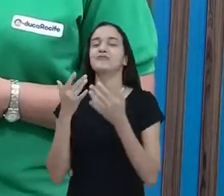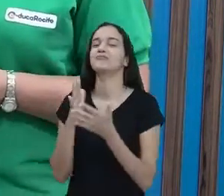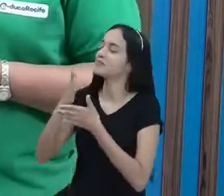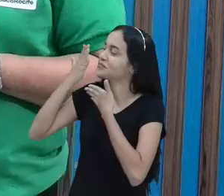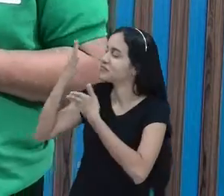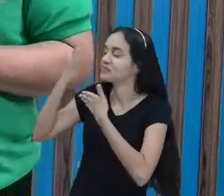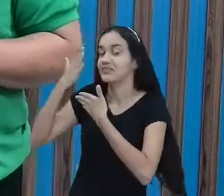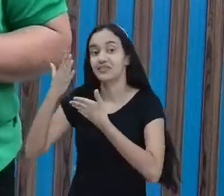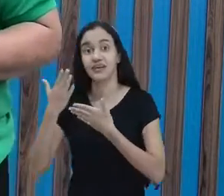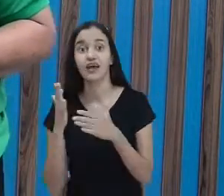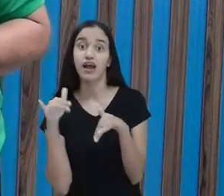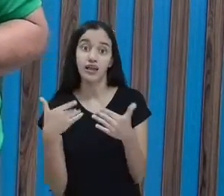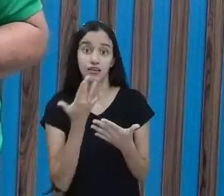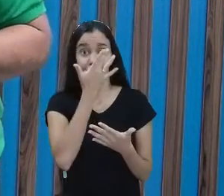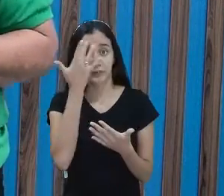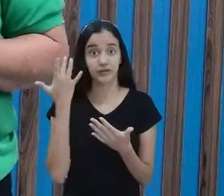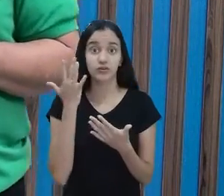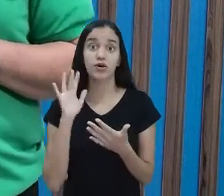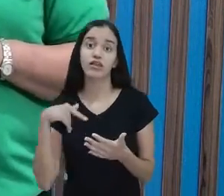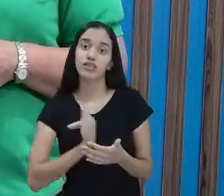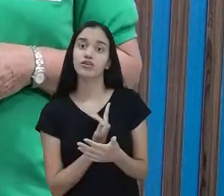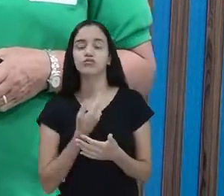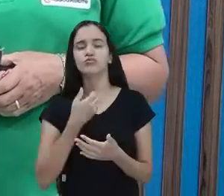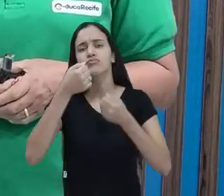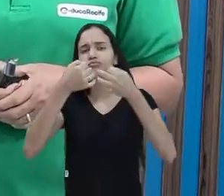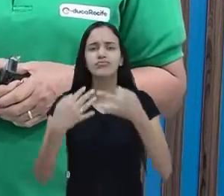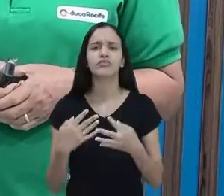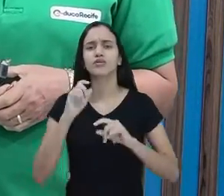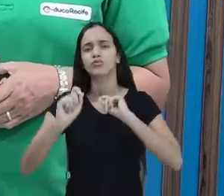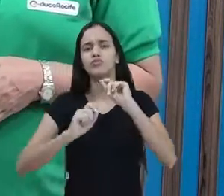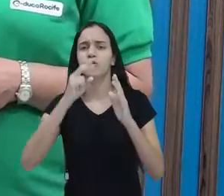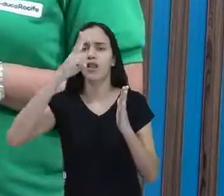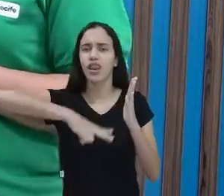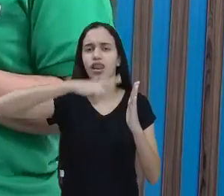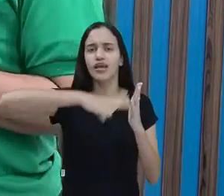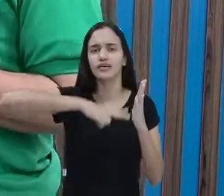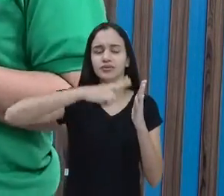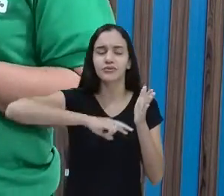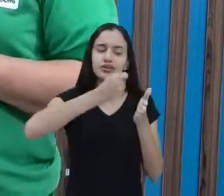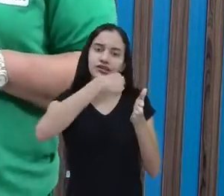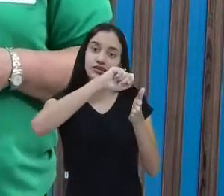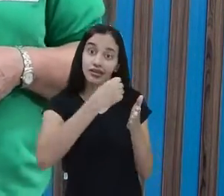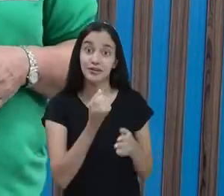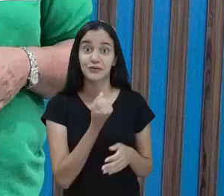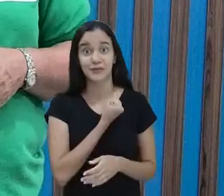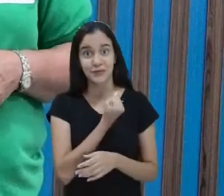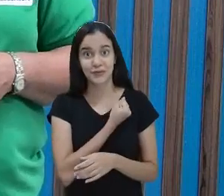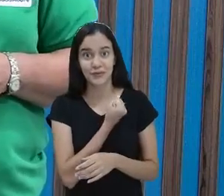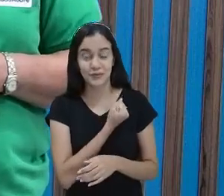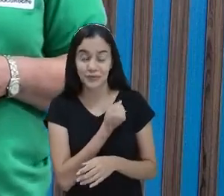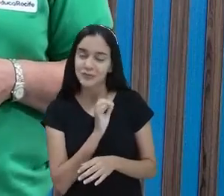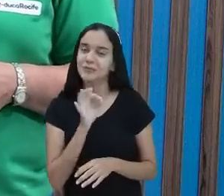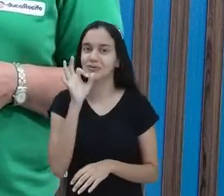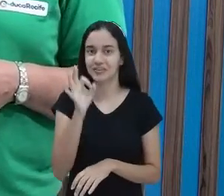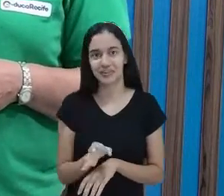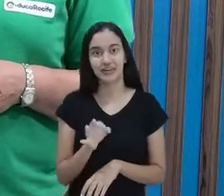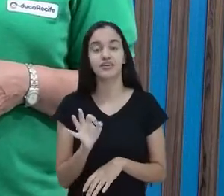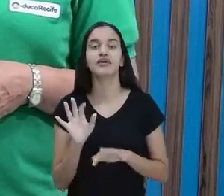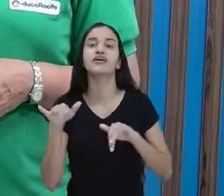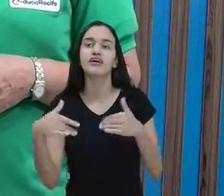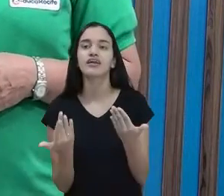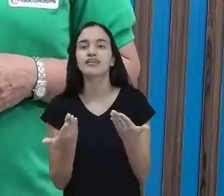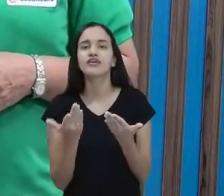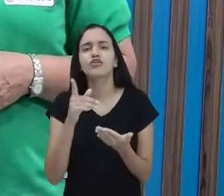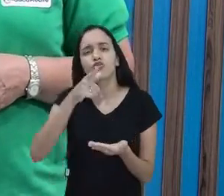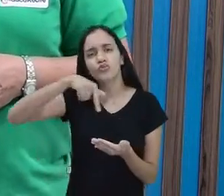bem-vinda. Pessoal, vamos falar sobre leitura e escrita de números, né?